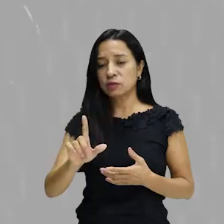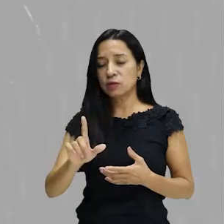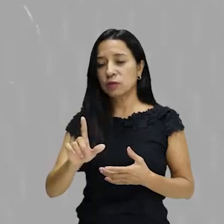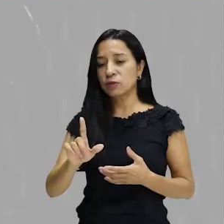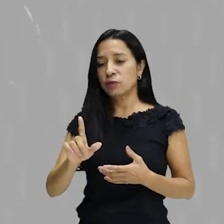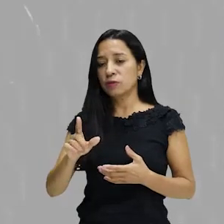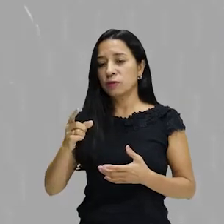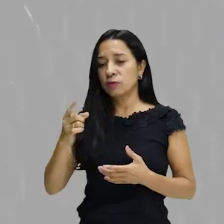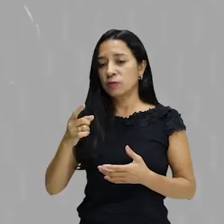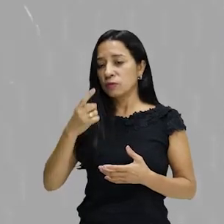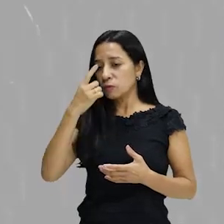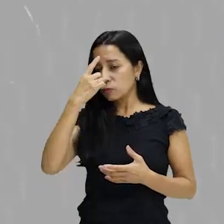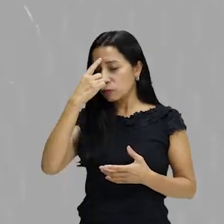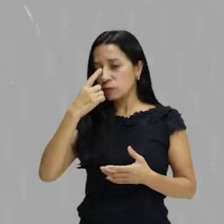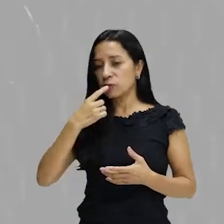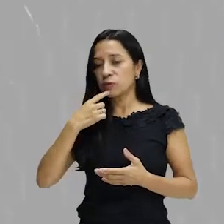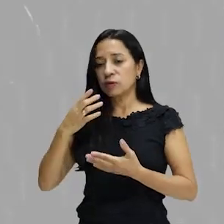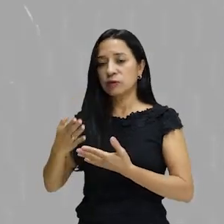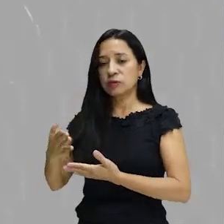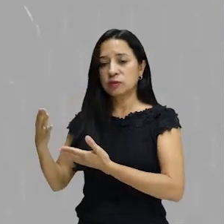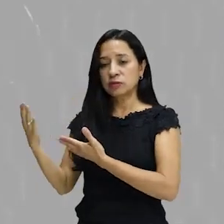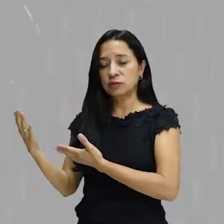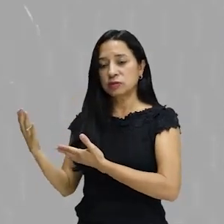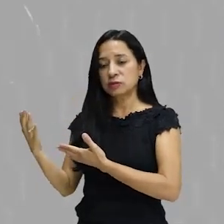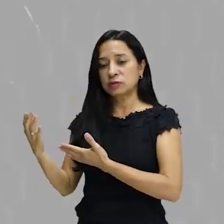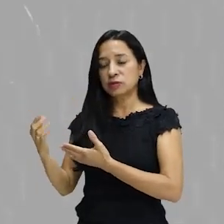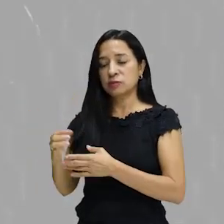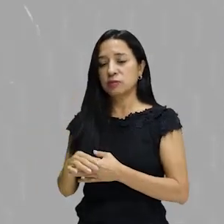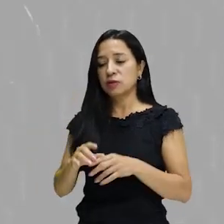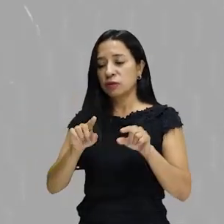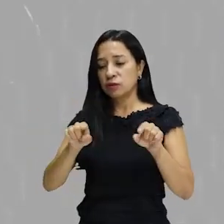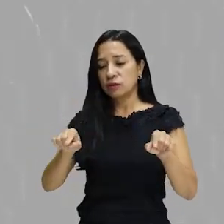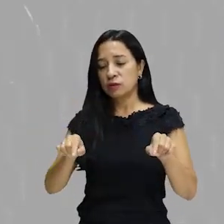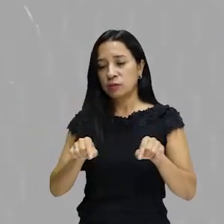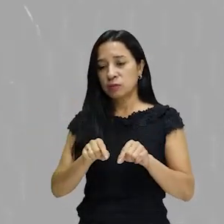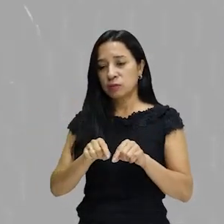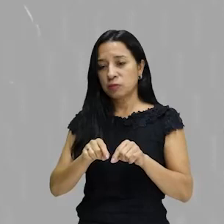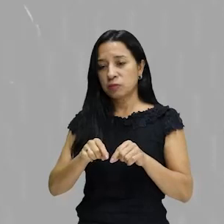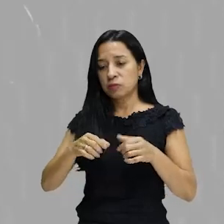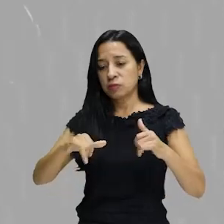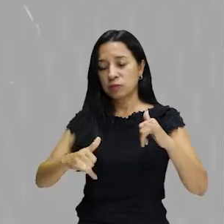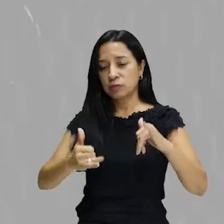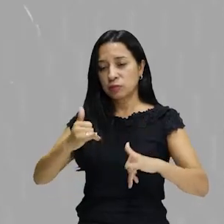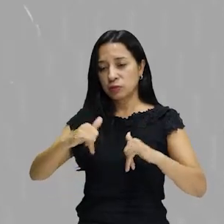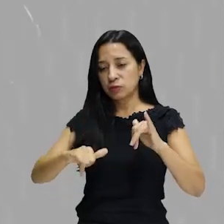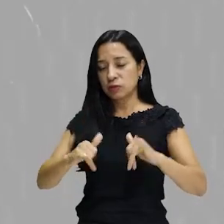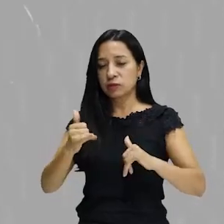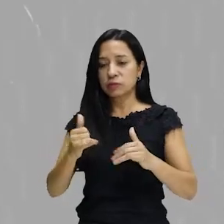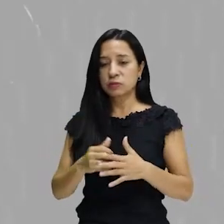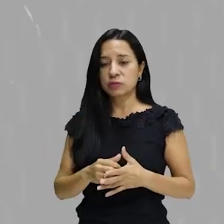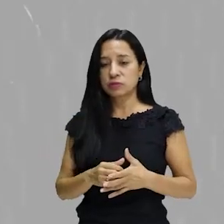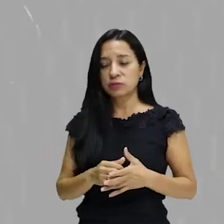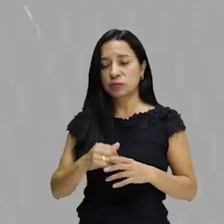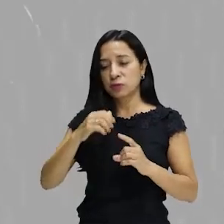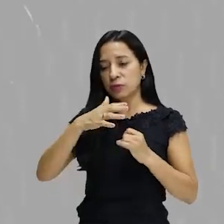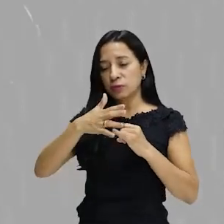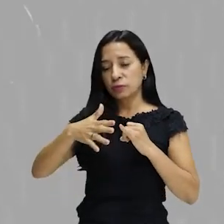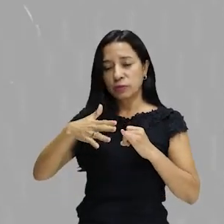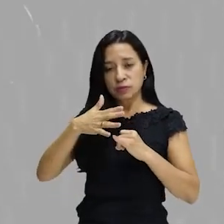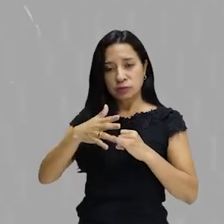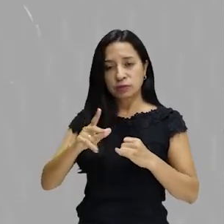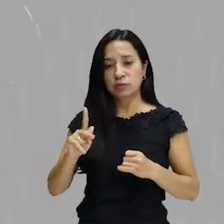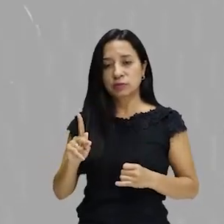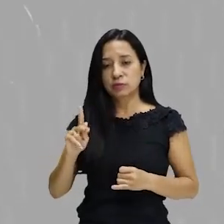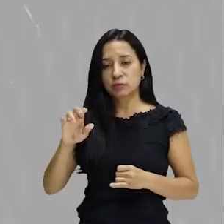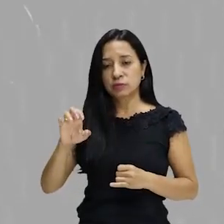esse laboratóriozinho de observação em uma ilha, né, ali entre a Dinamarca e a Suécia, tá, ok? E o